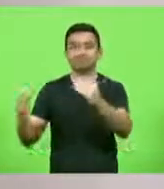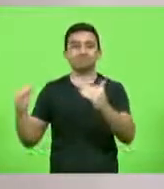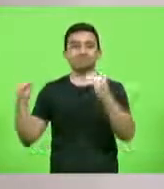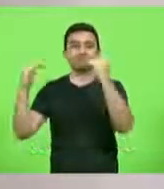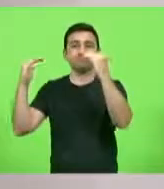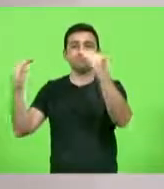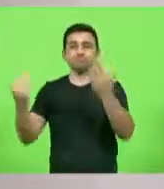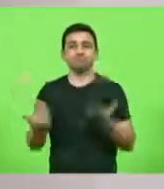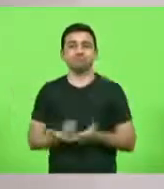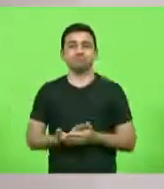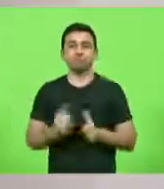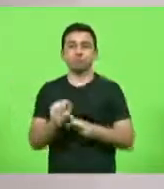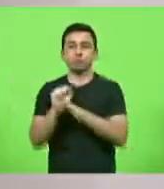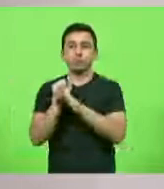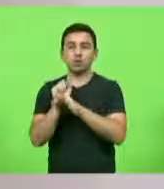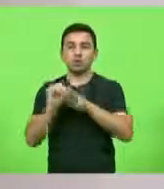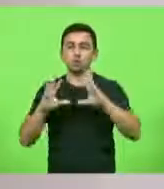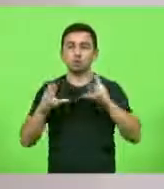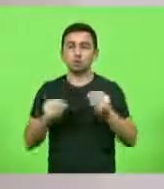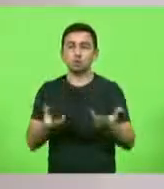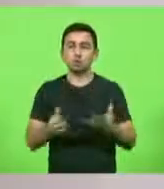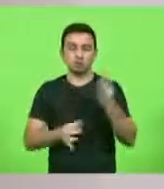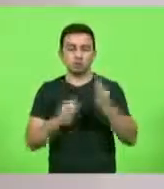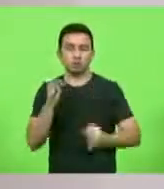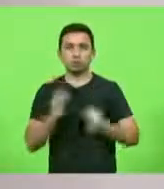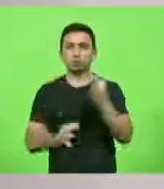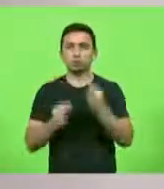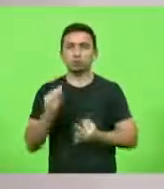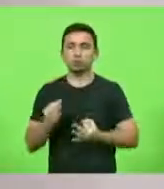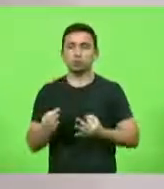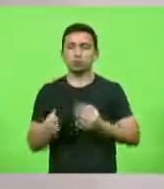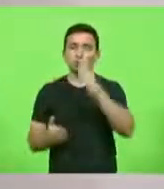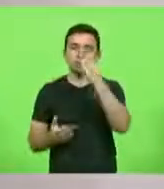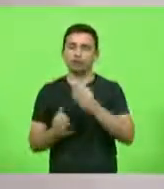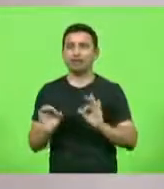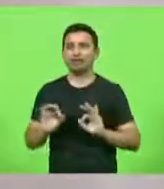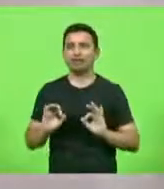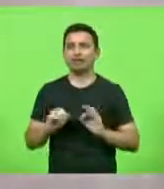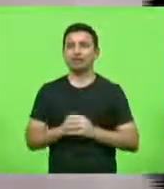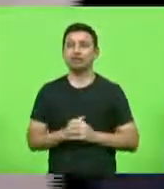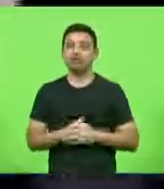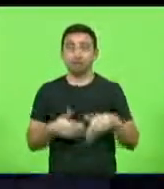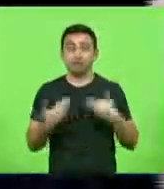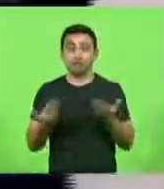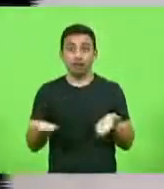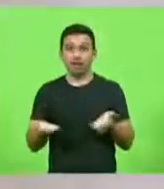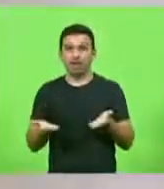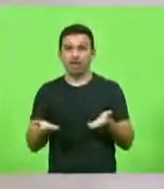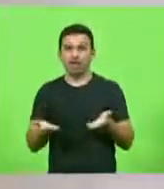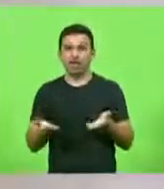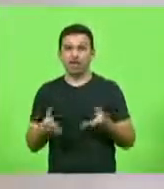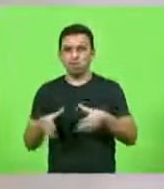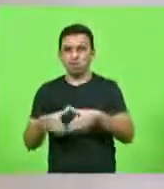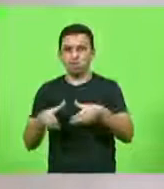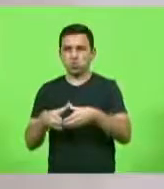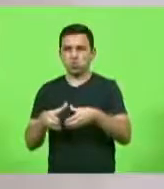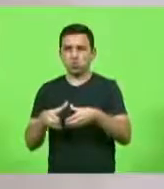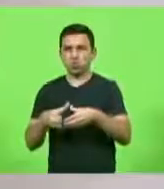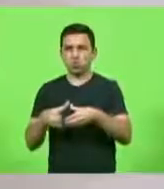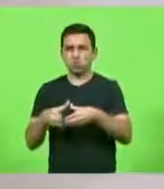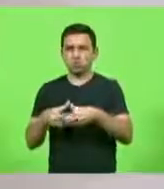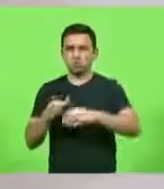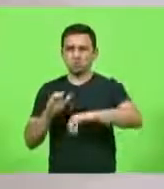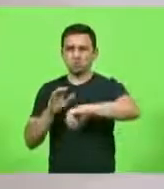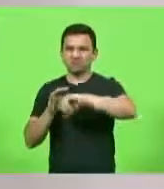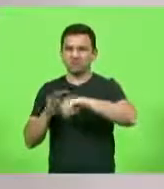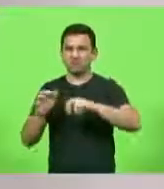força de segurança, a justiça, e que daí o tráfico, as facções criminosas